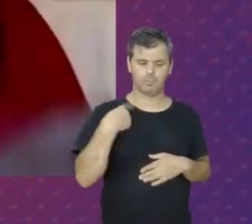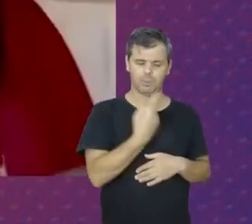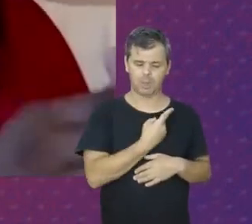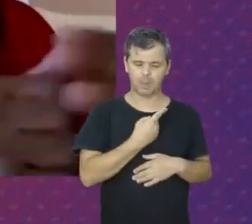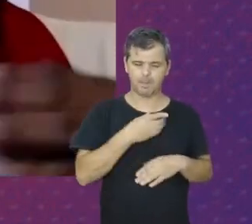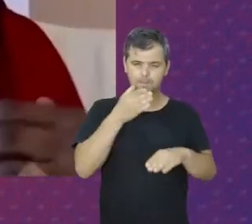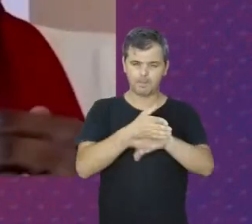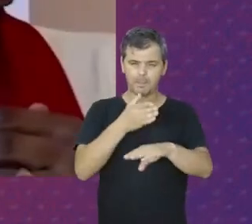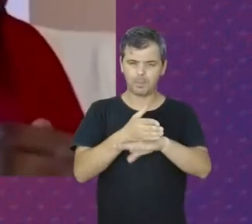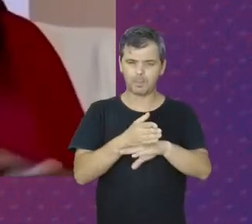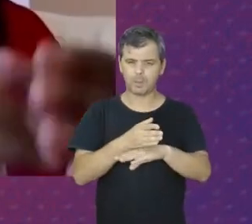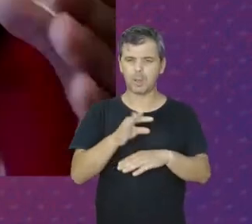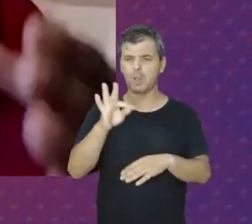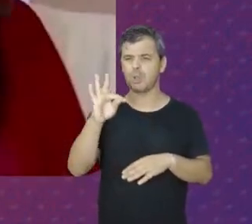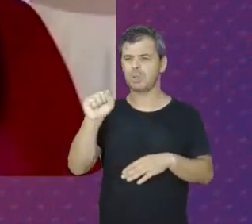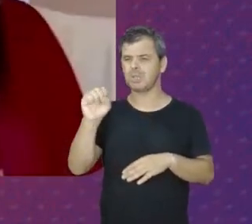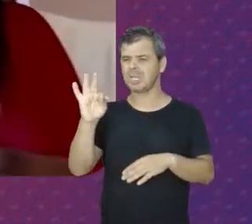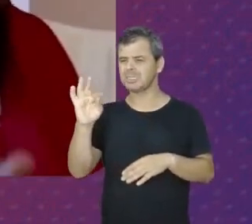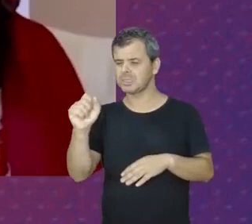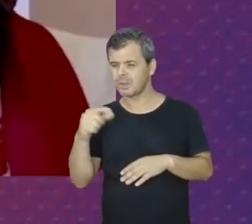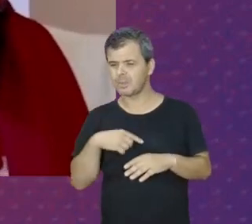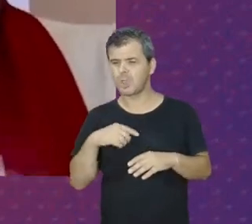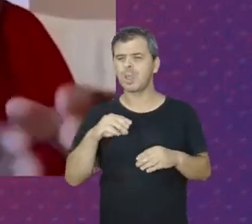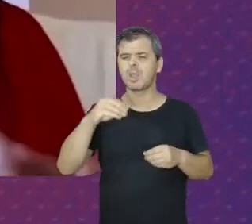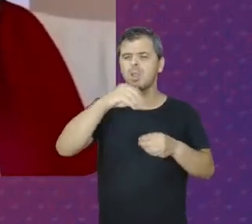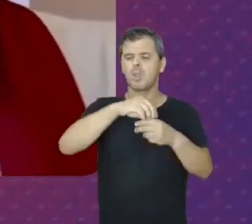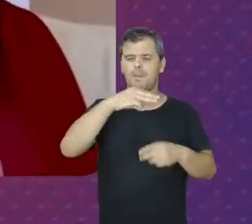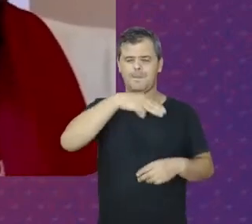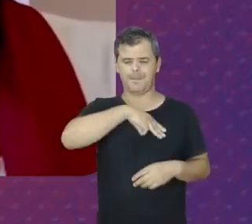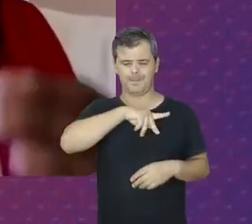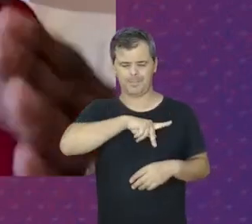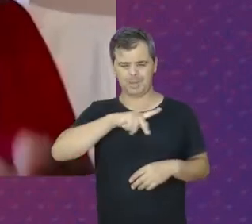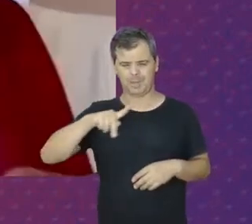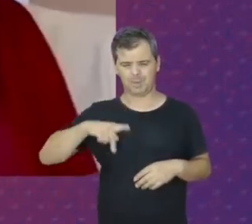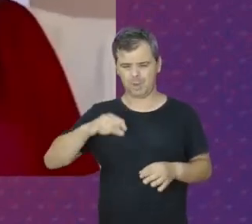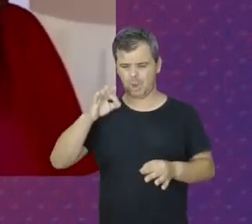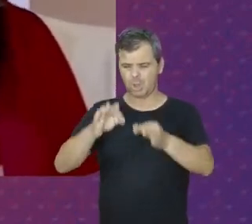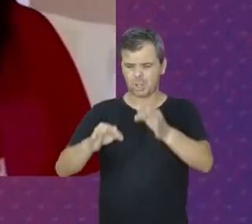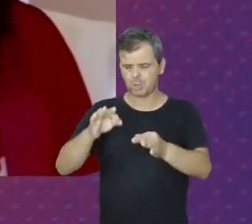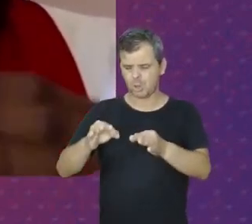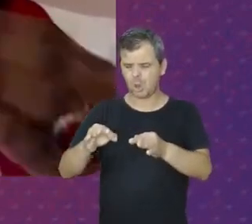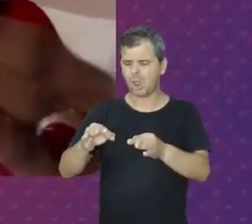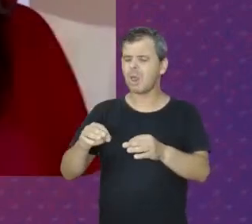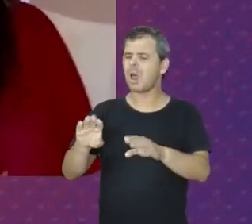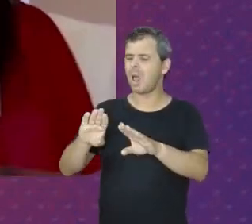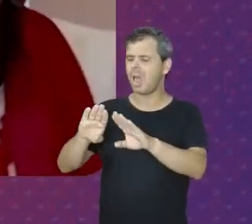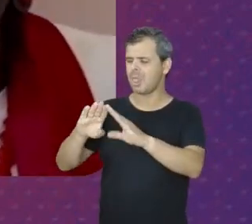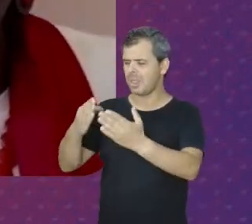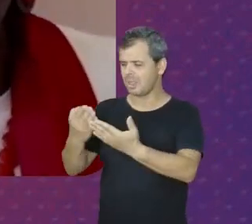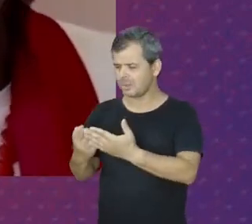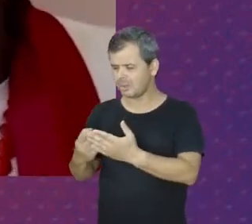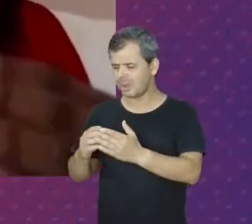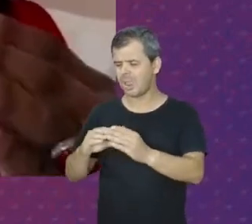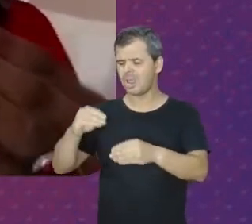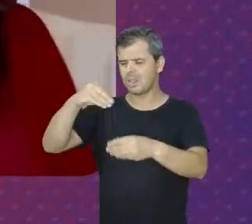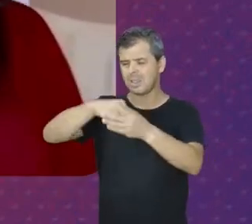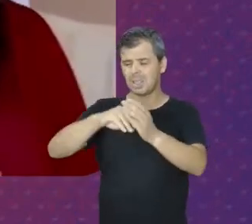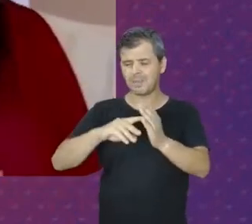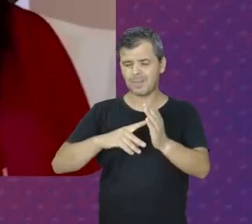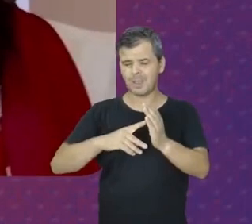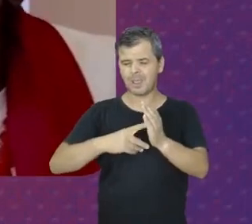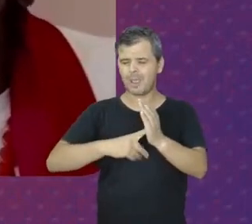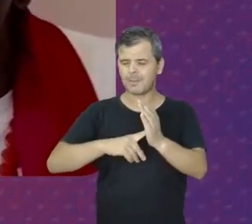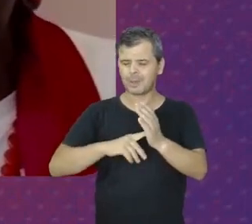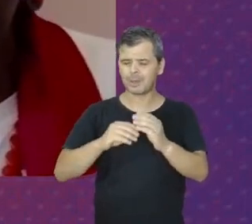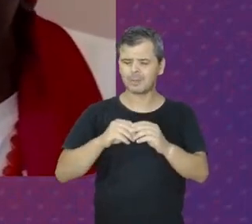presente no TSE, no Ministério Público, na Justiça, nas escolas, nos partidos políticos, nas